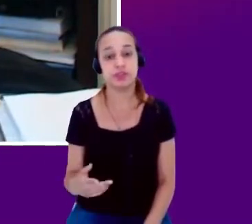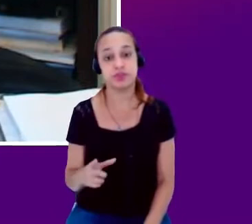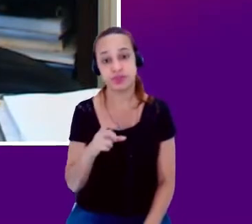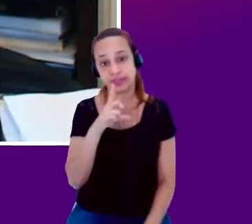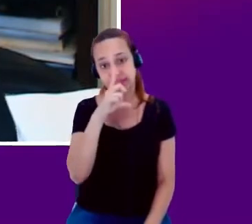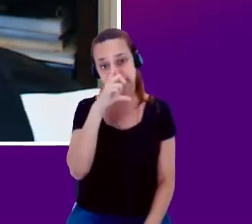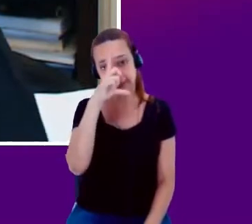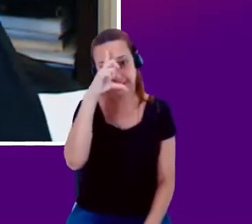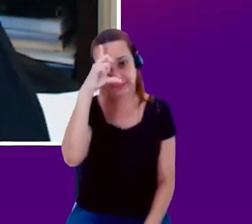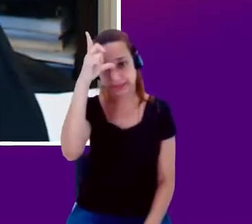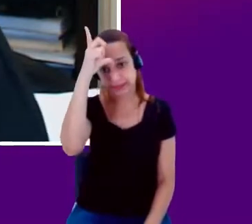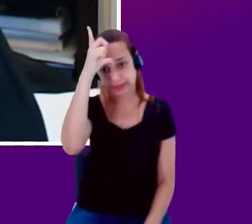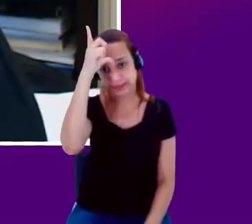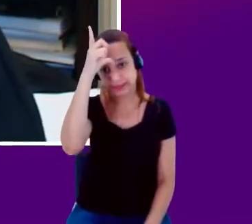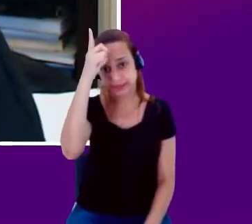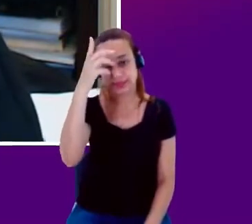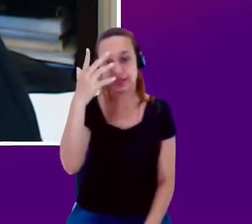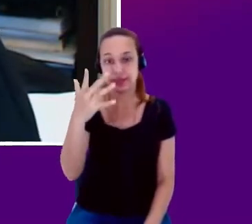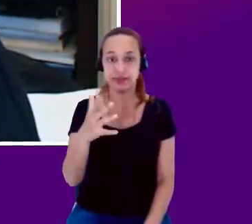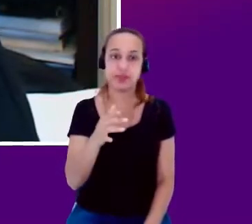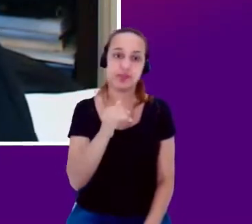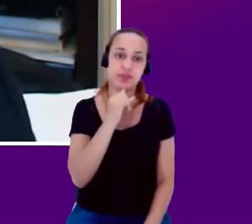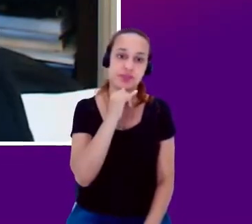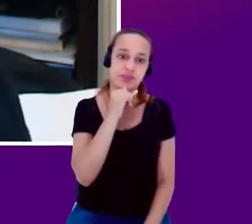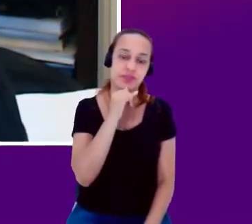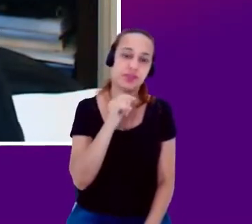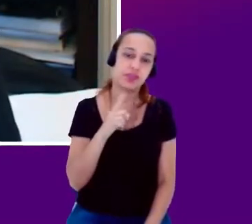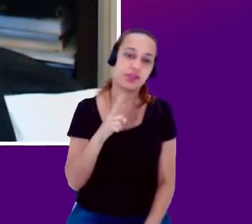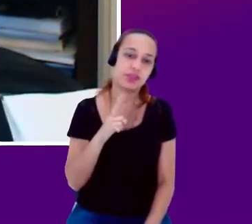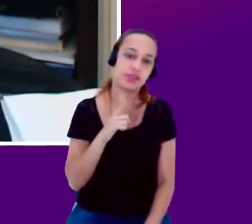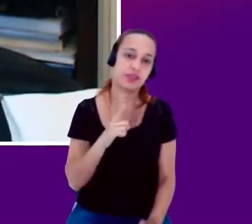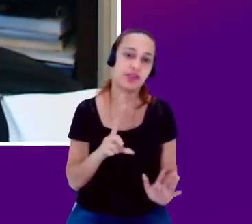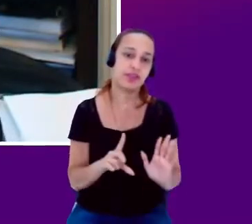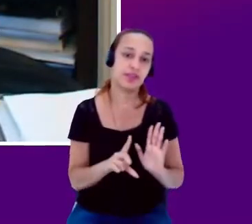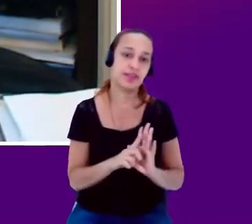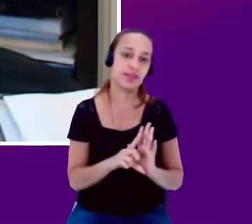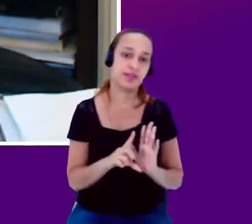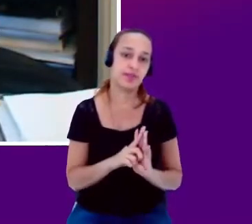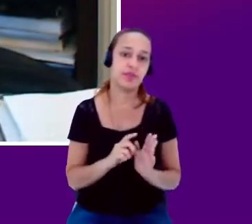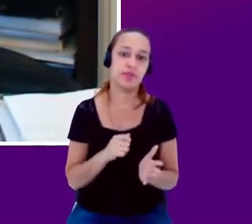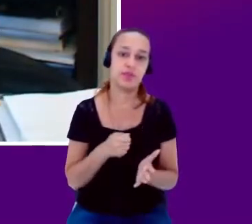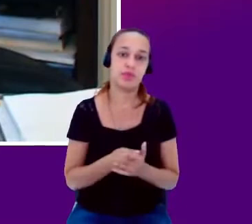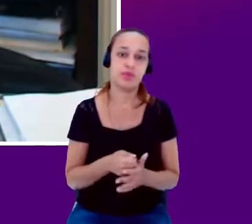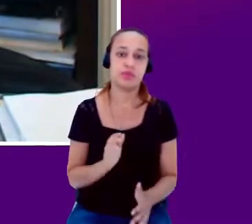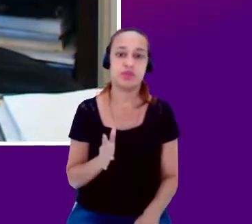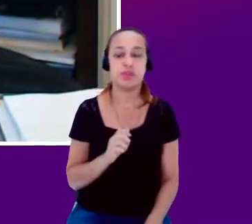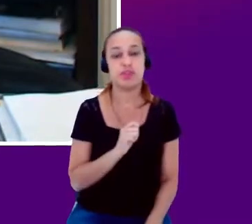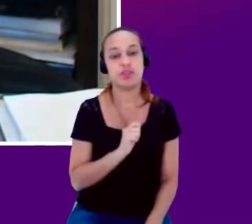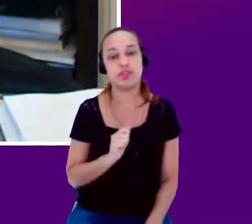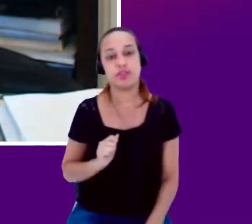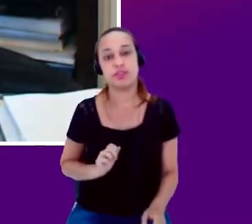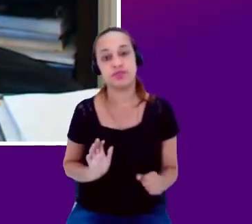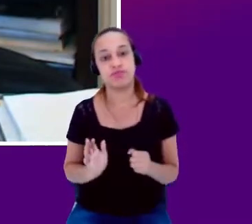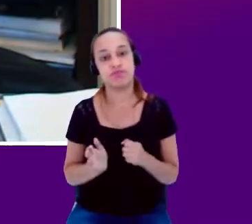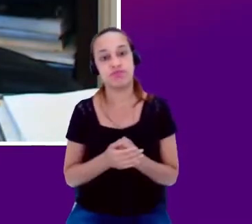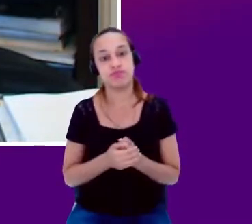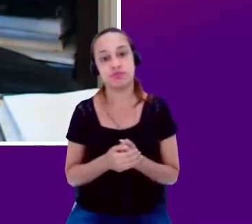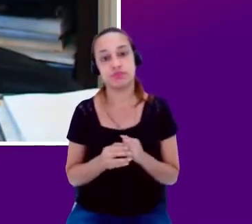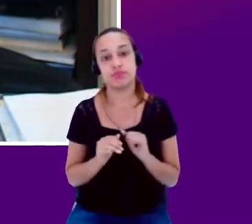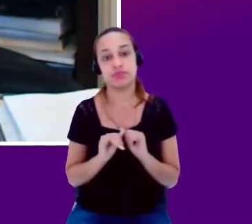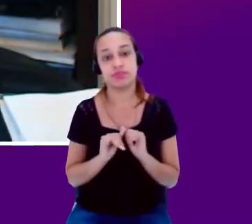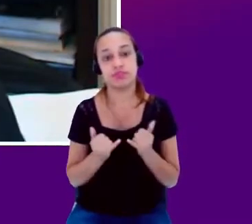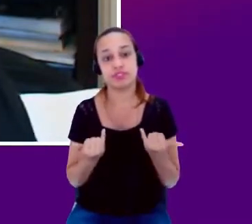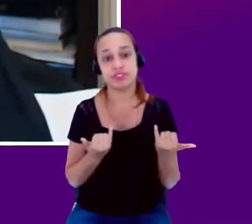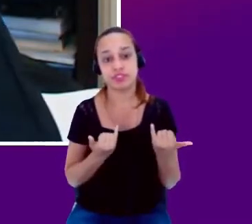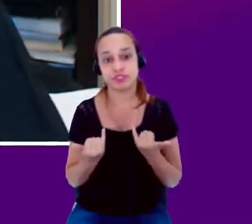já há um código de conduta do setor de seguros que foi aprovado pela Autoridade de Proteção de Dados e que passa